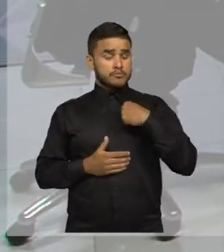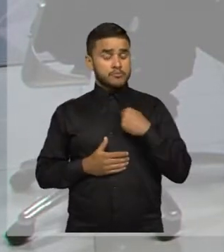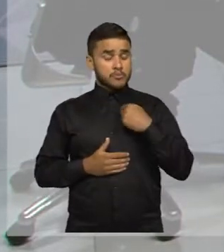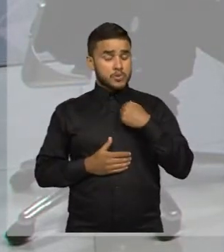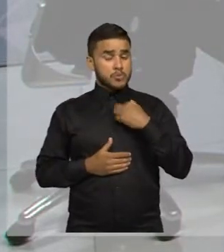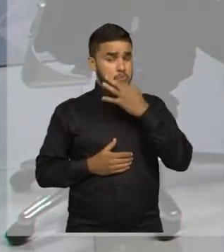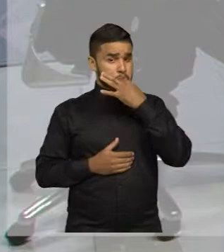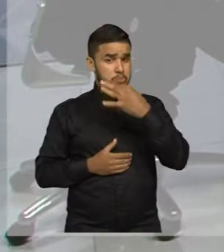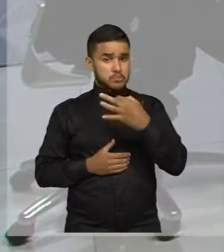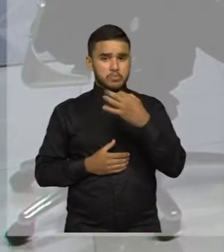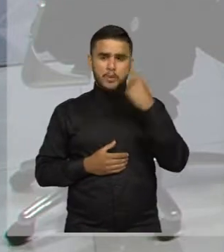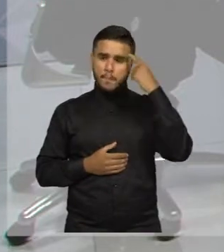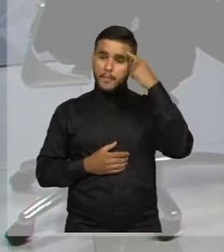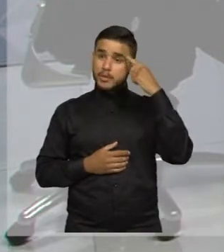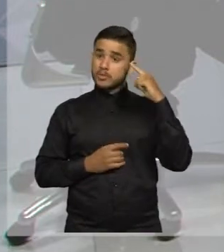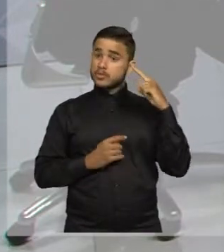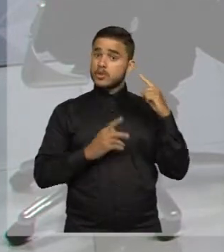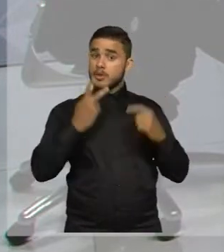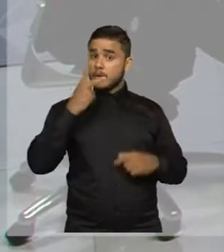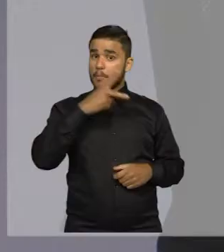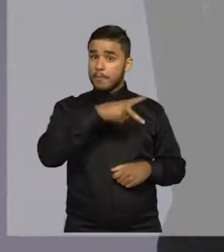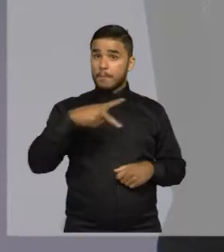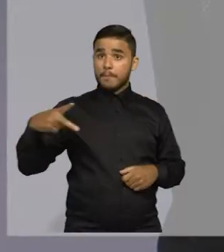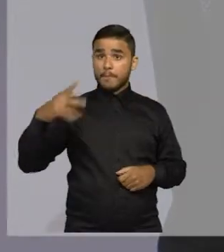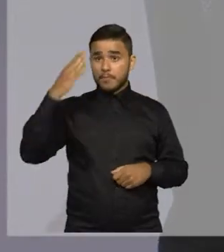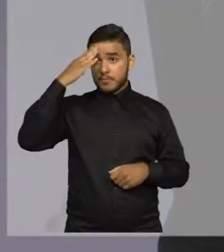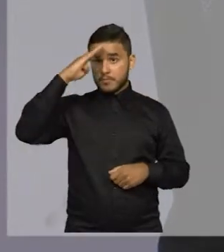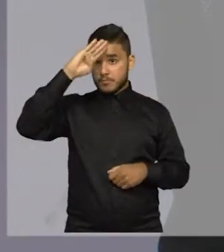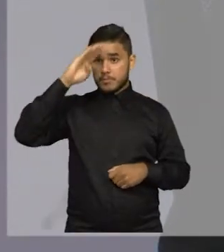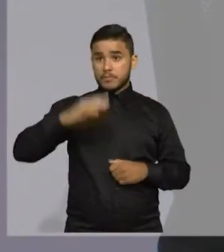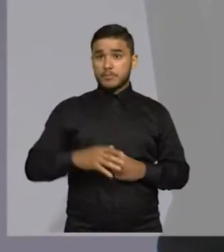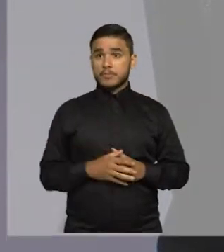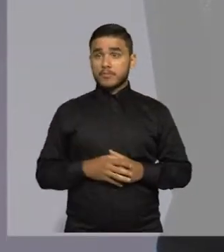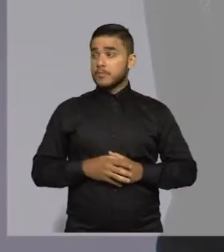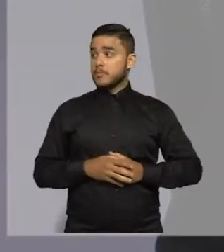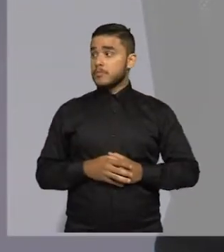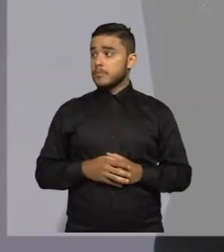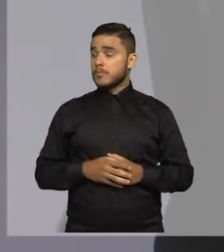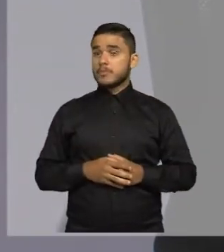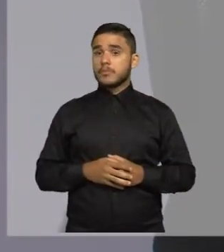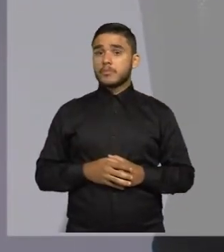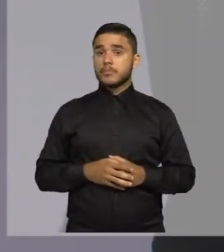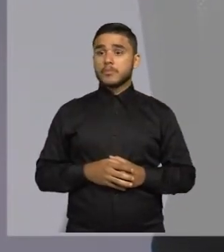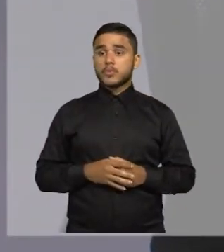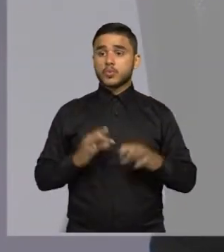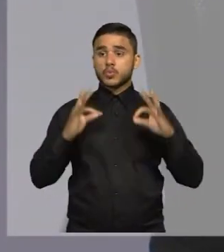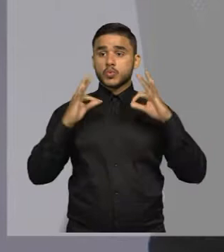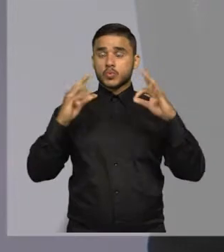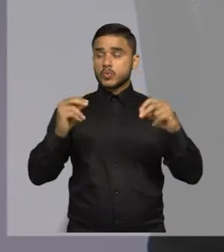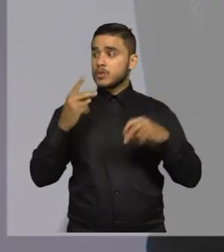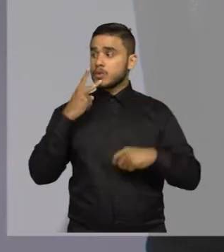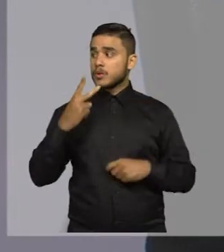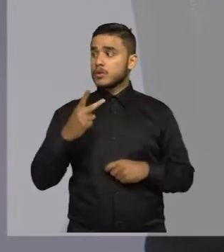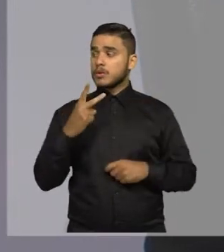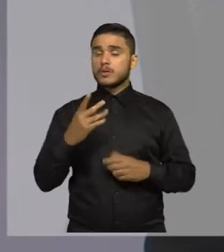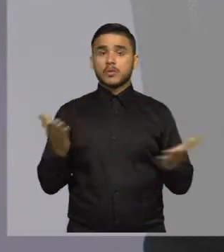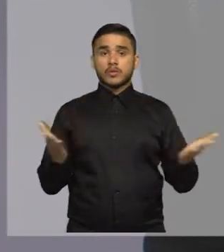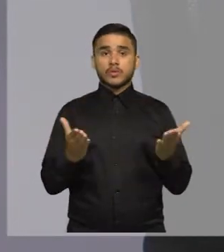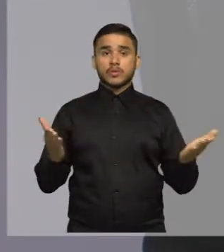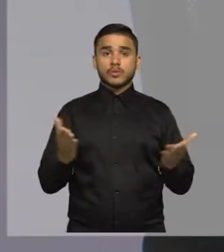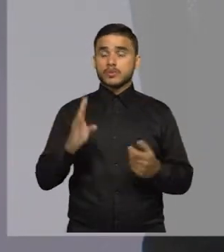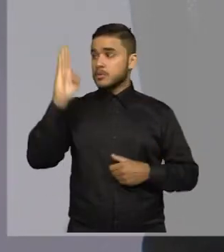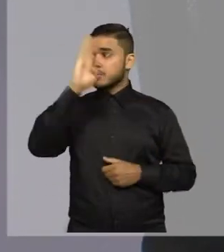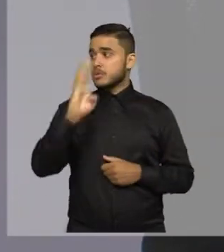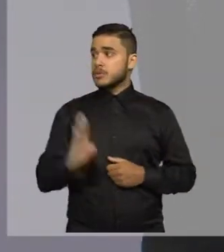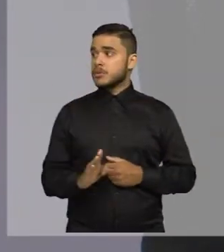o pensamento do presidente eleito. É possível se combater a violência no grau que temos hoje no Brasil,